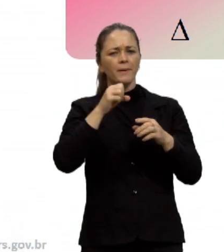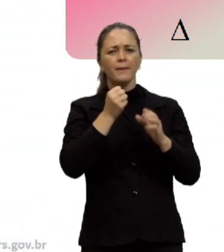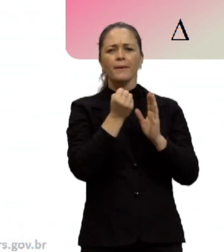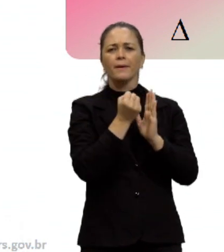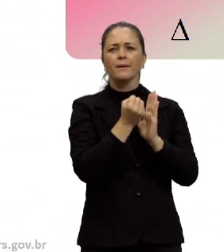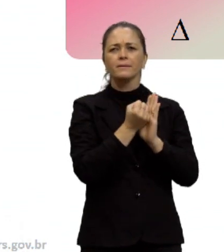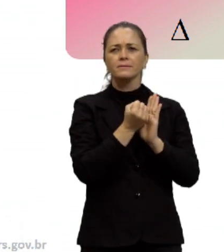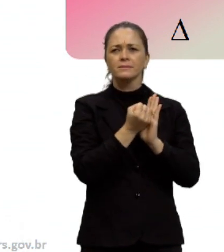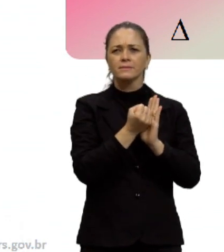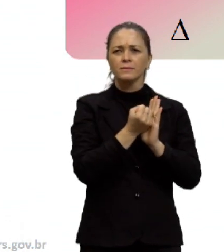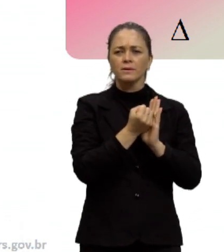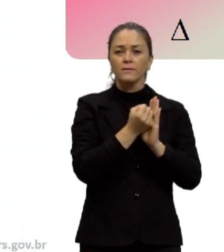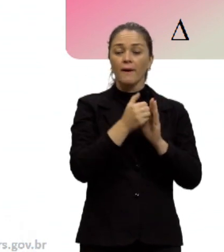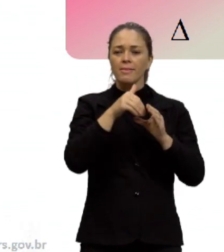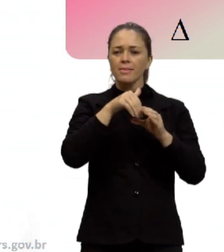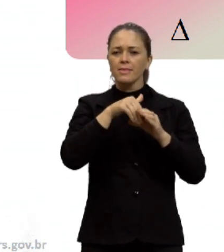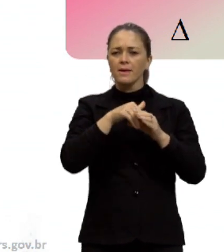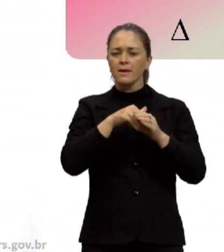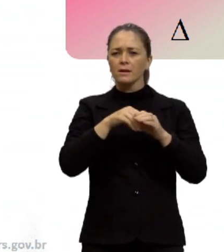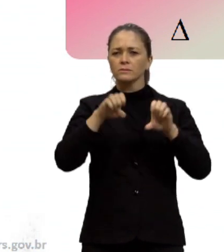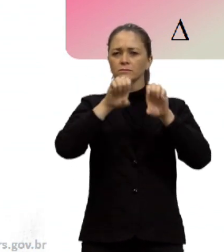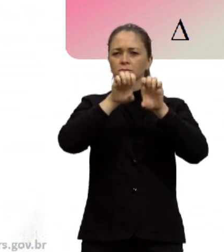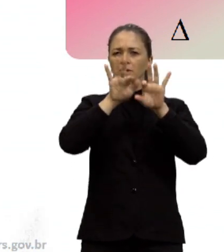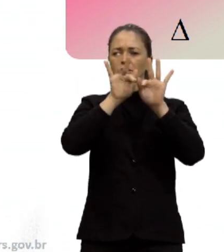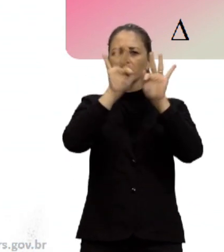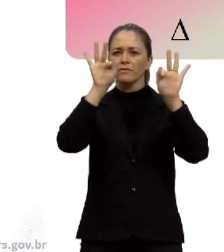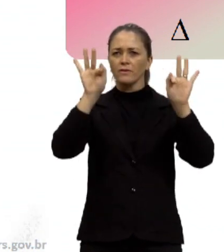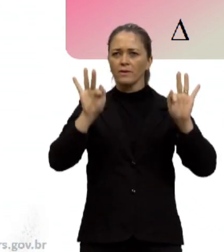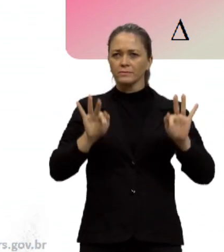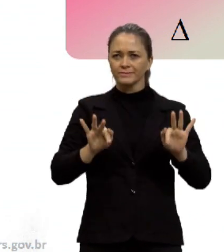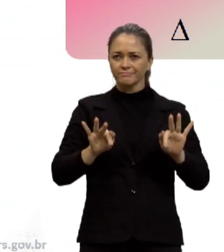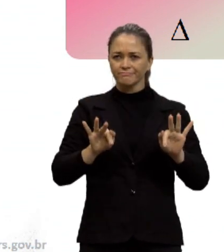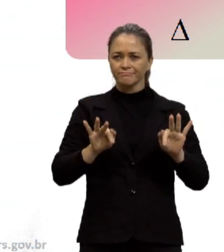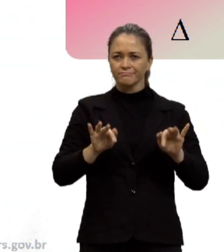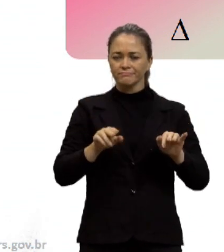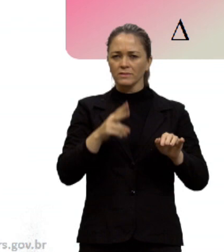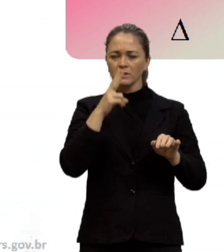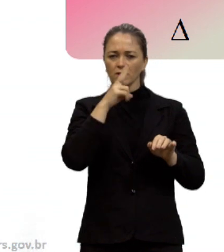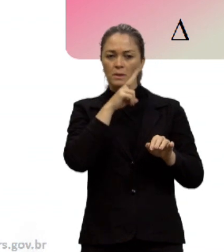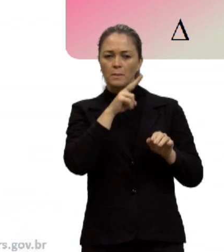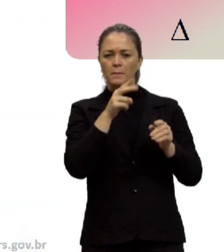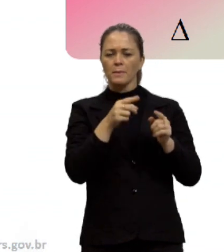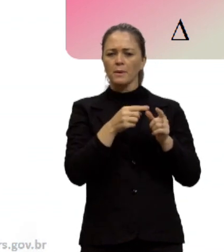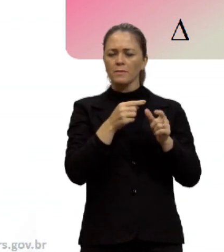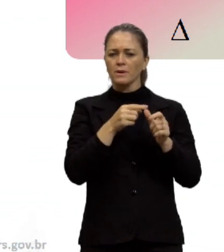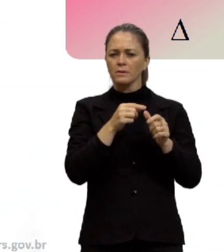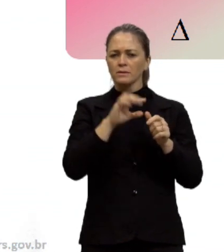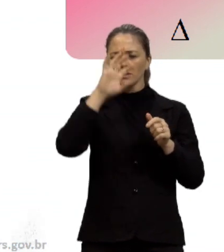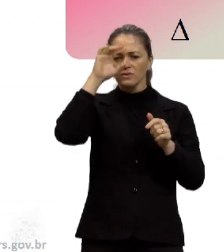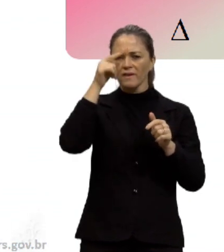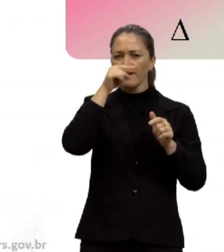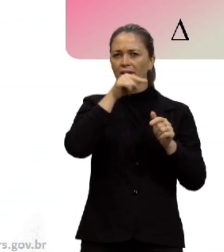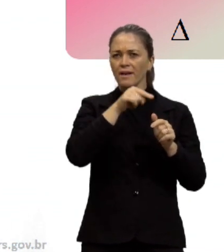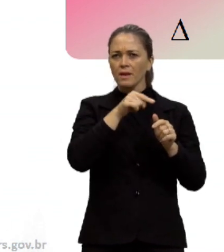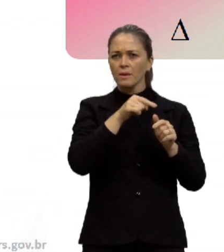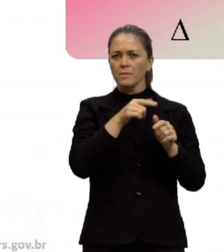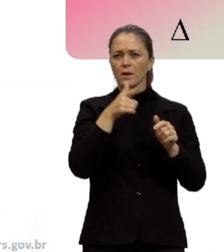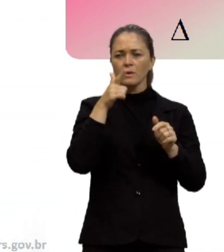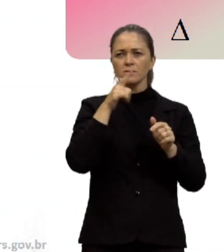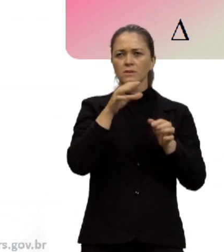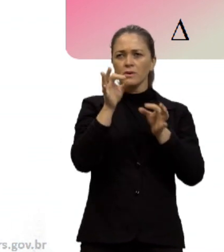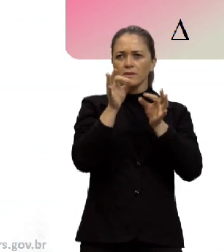dentro da fórmula de Bhaskara e que é importante eu analisar primeiramente para eu já organizar o